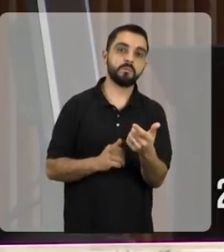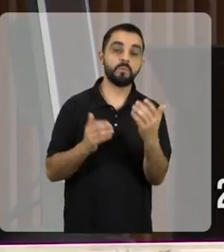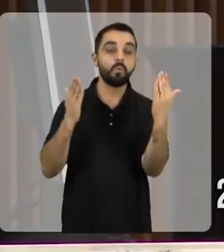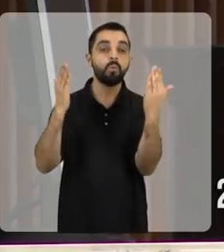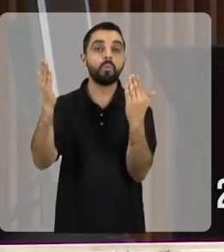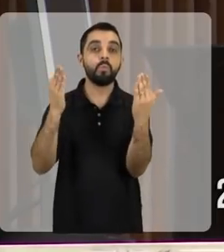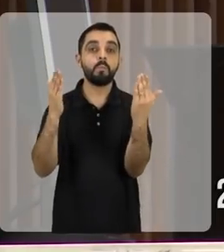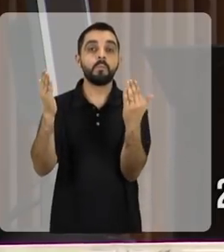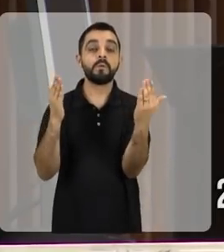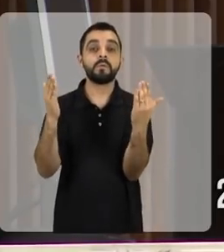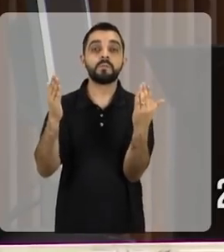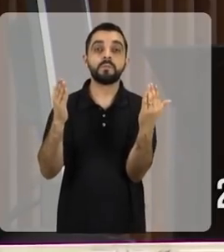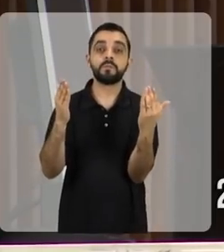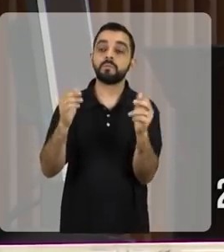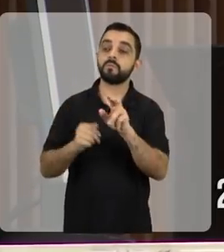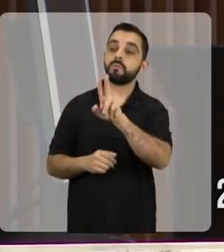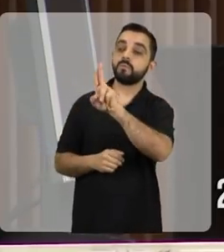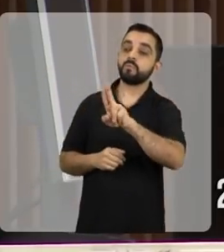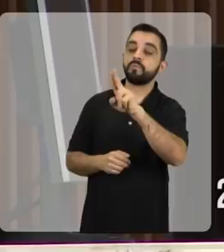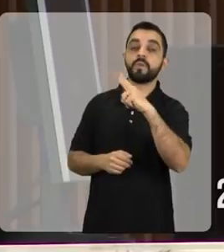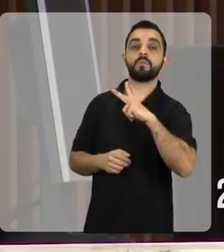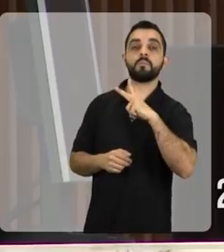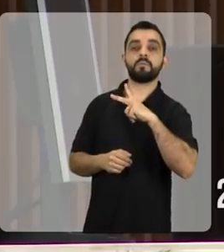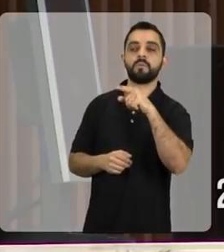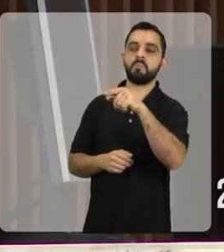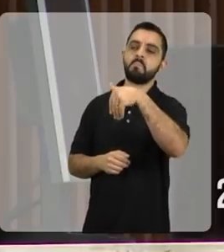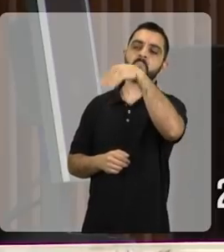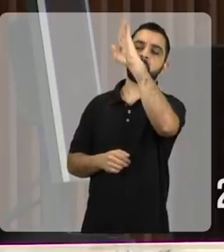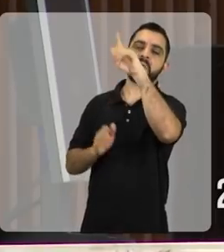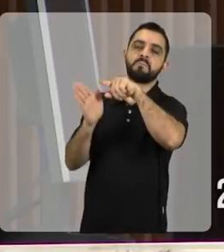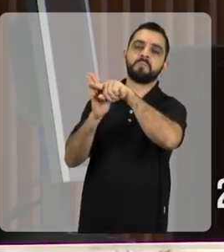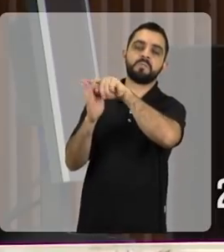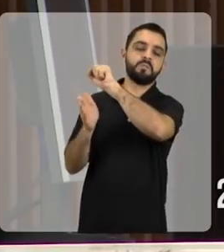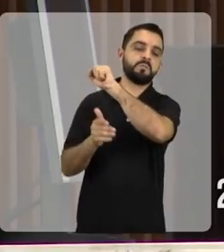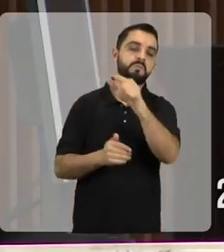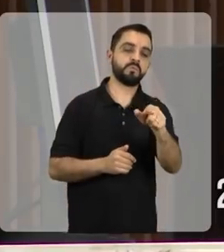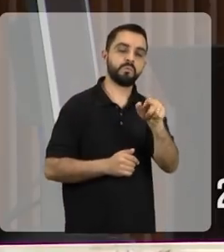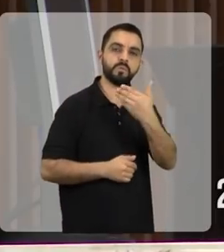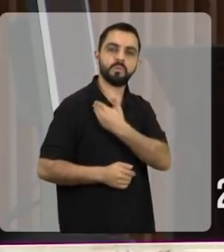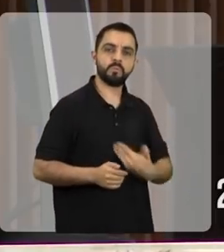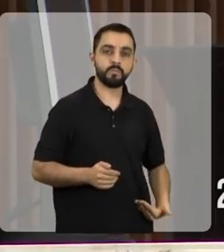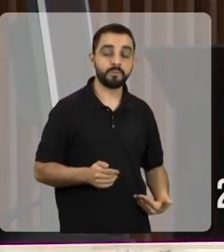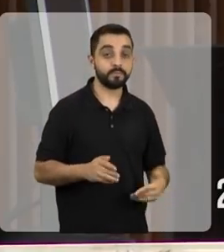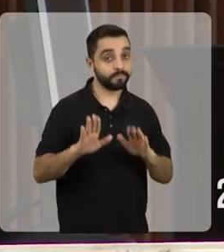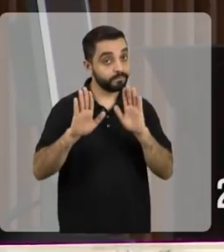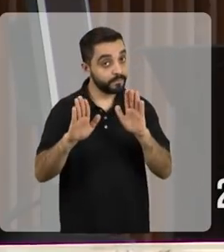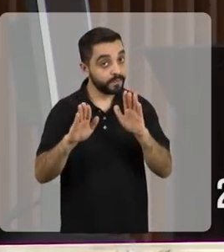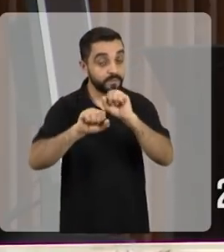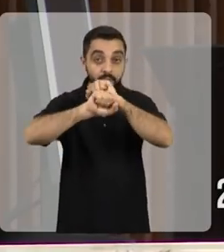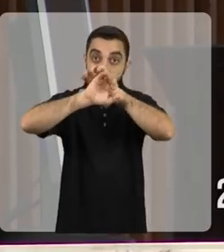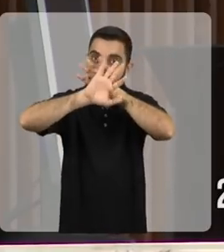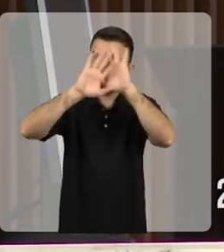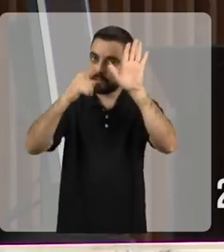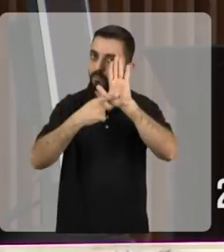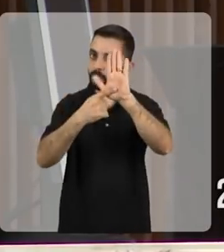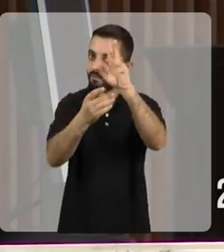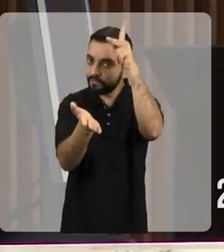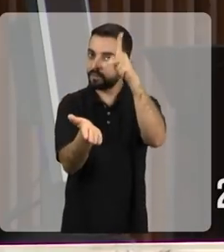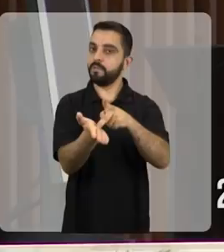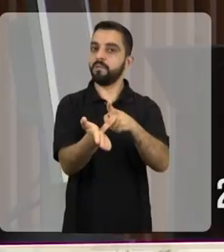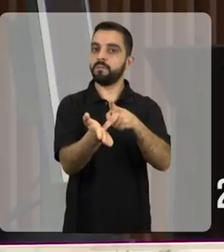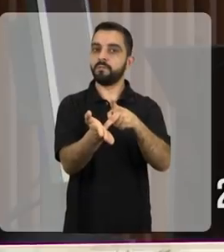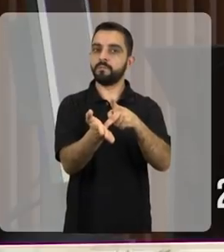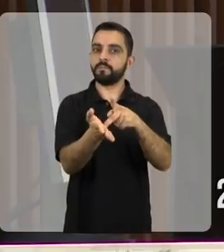faz via de regra com eficiência das universidades privadas quero dizer a todos e todas que não se